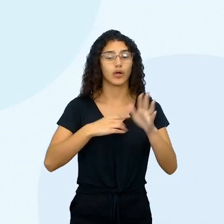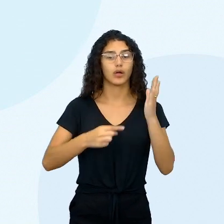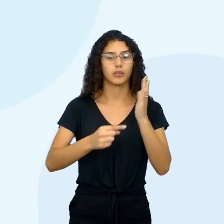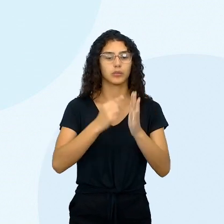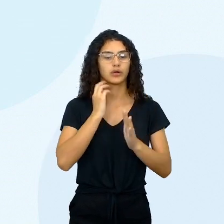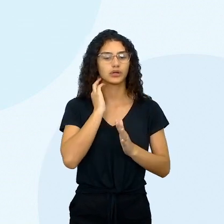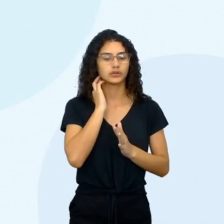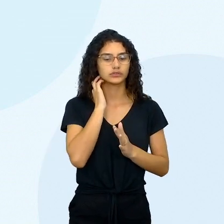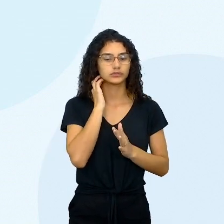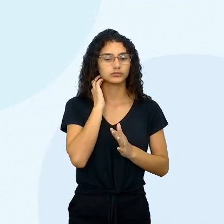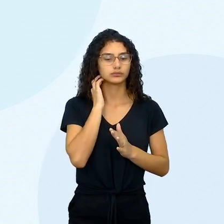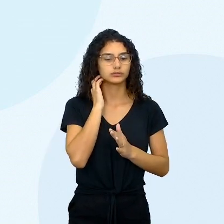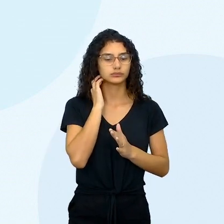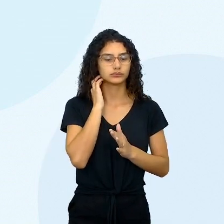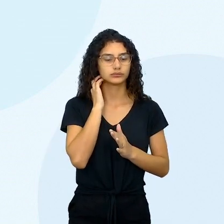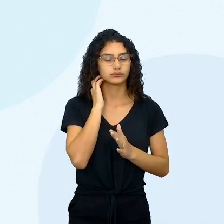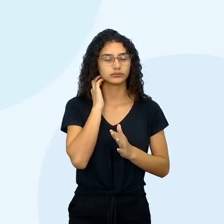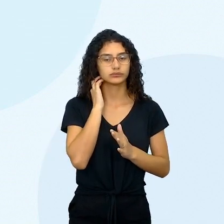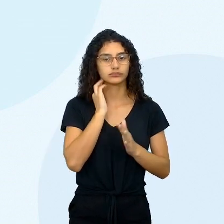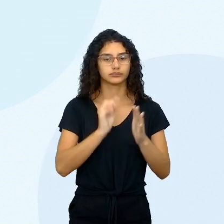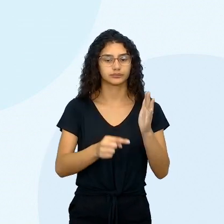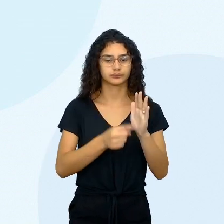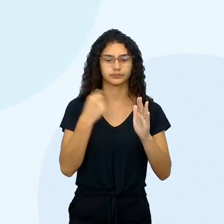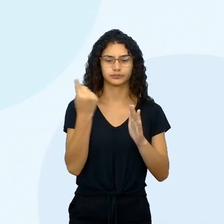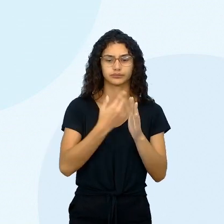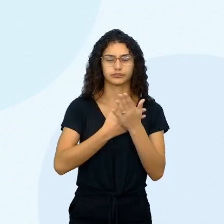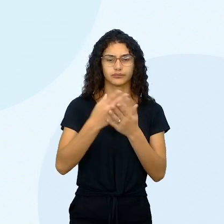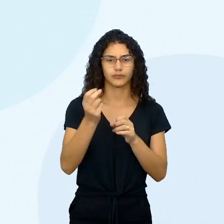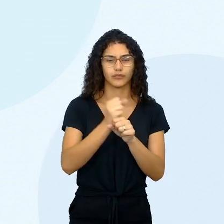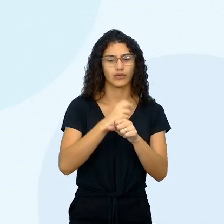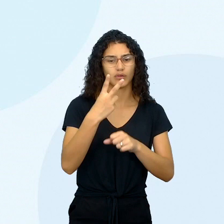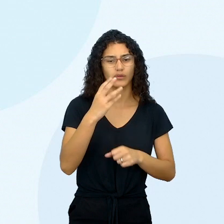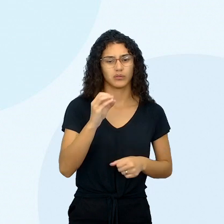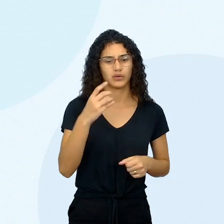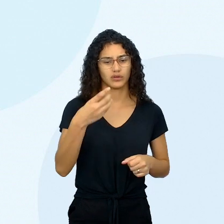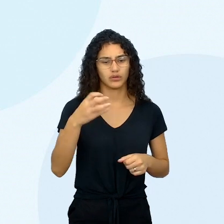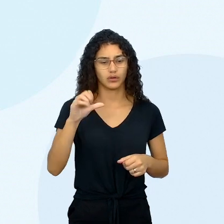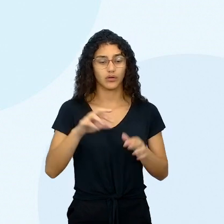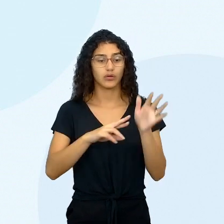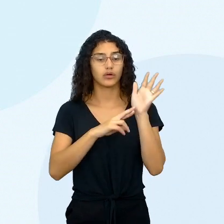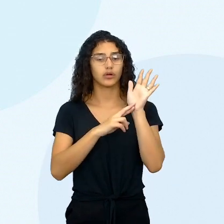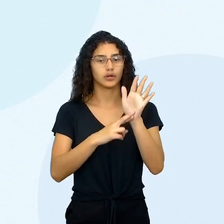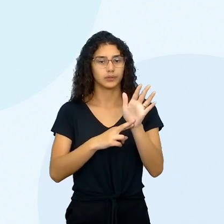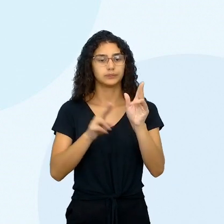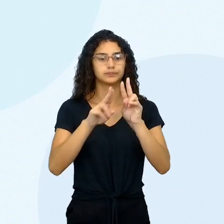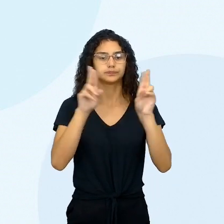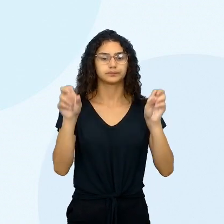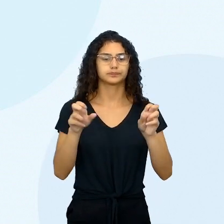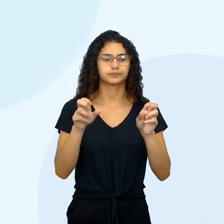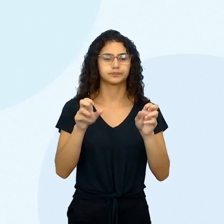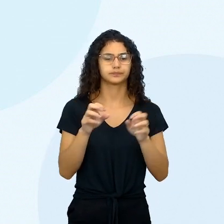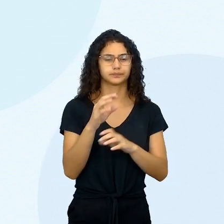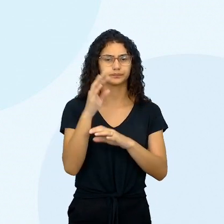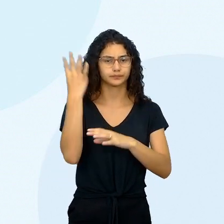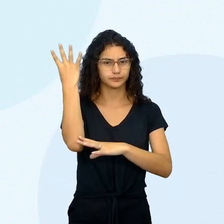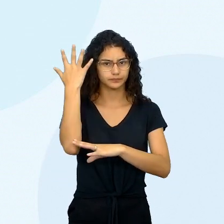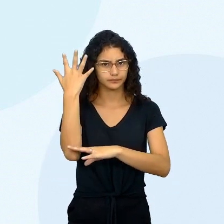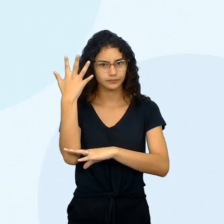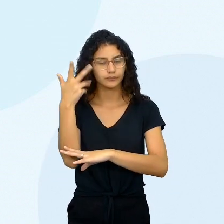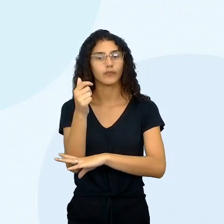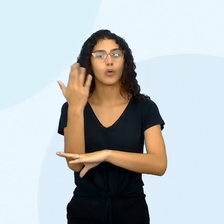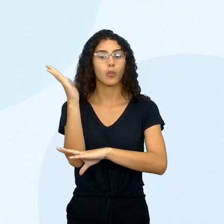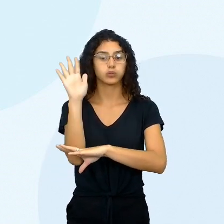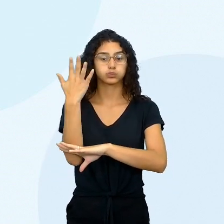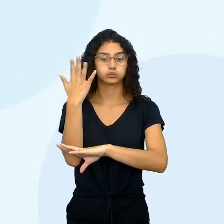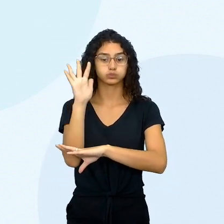de todas, que a gente começou em 2019, foi a temática de conservação da biodiversidade, tratando principalmente da